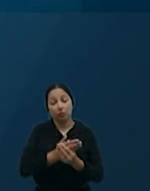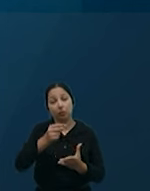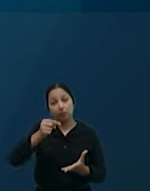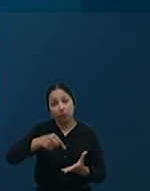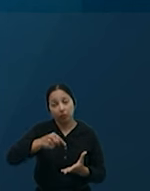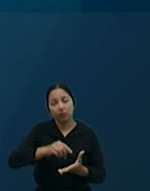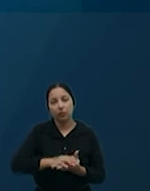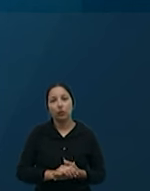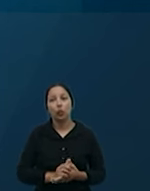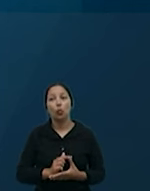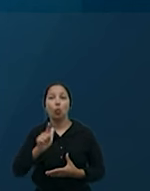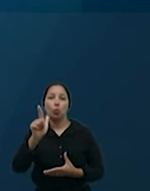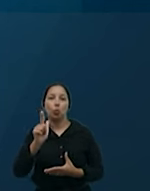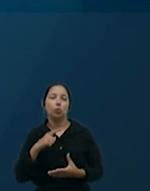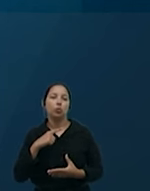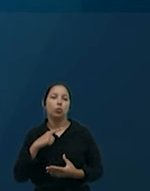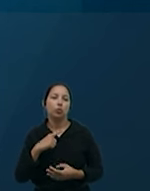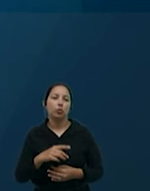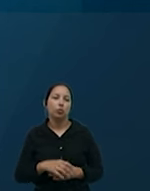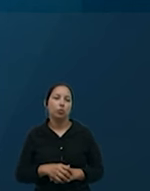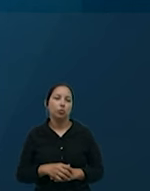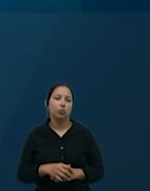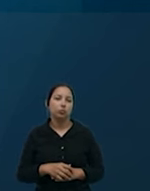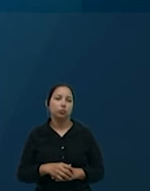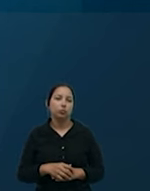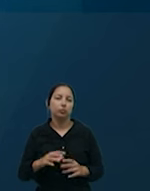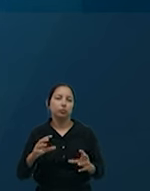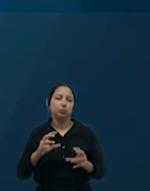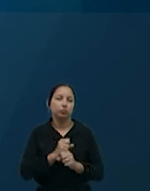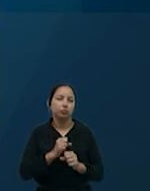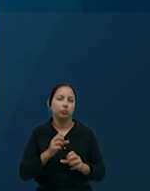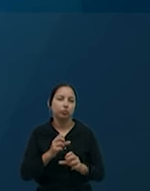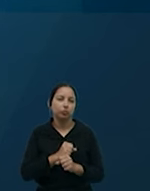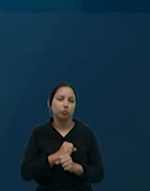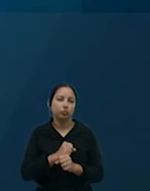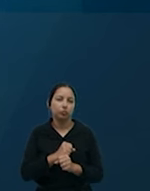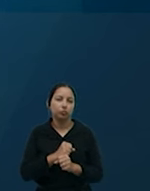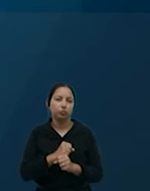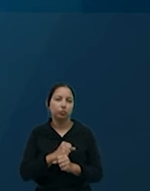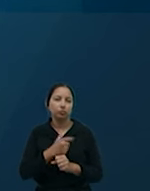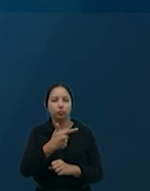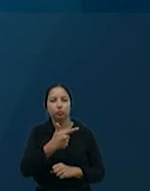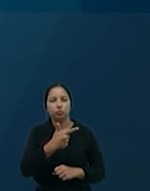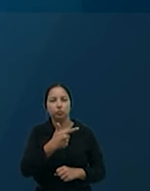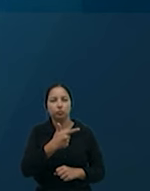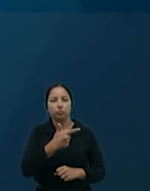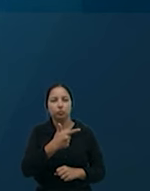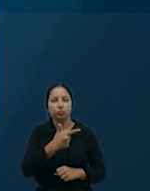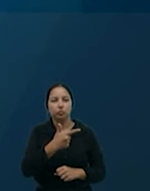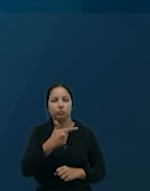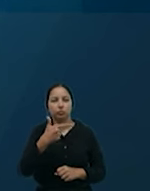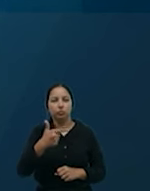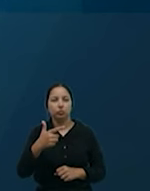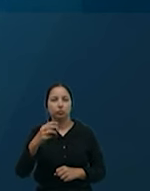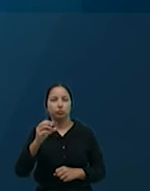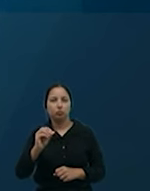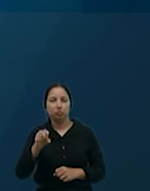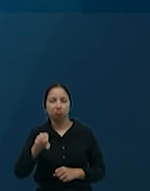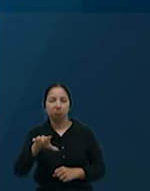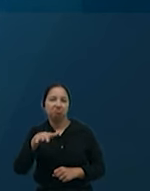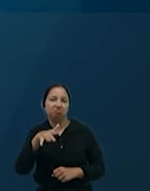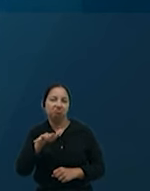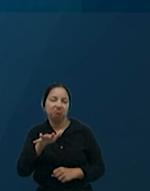temos aqui a contar da citação daria 220 mil, uma média, e a contar